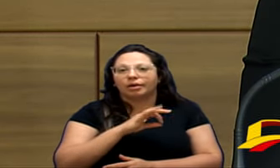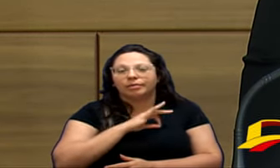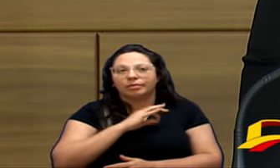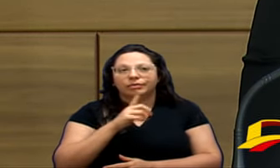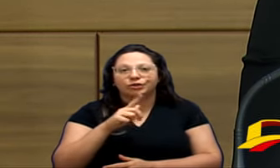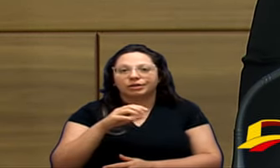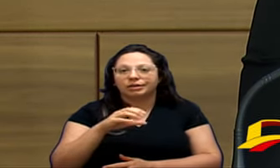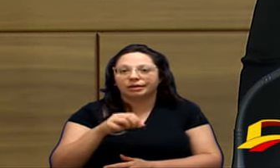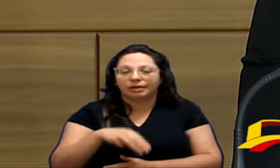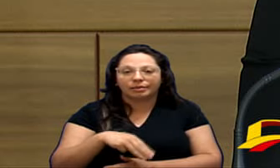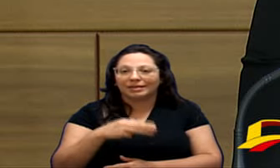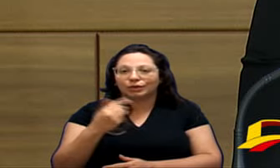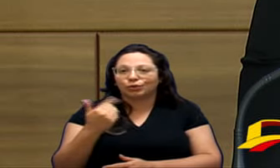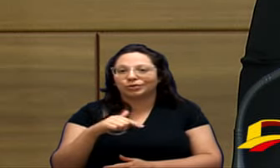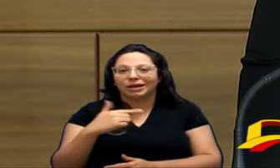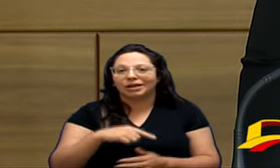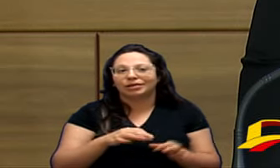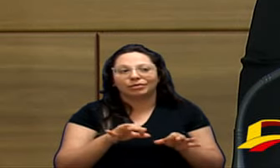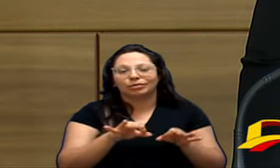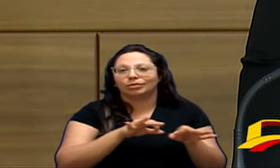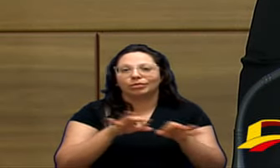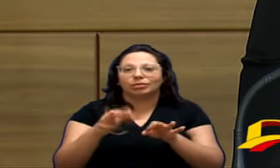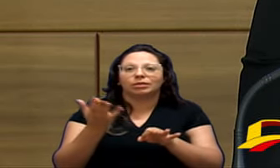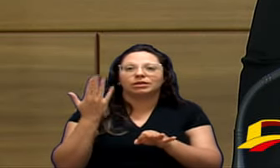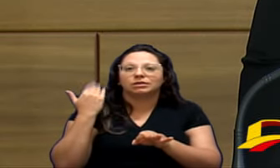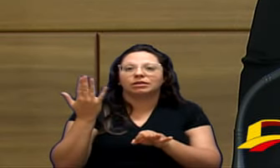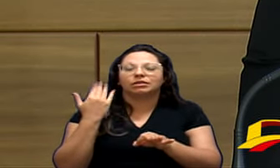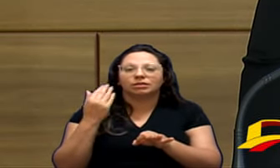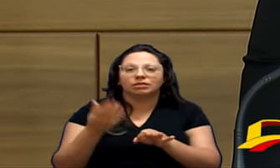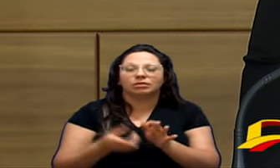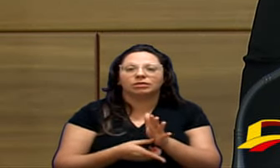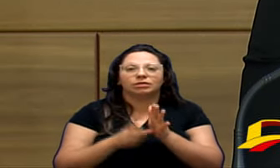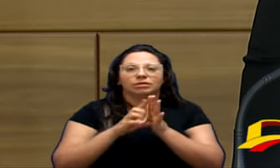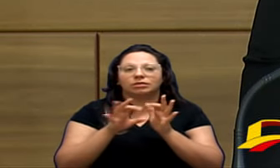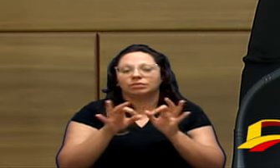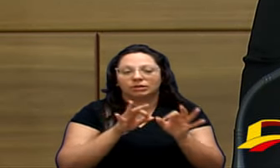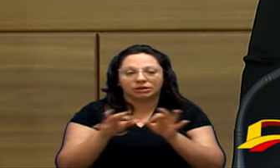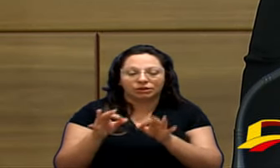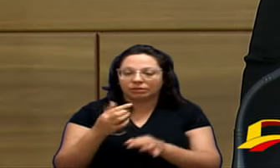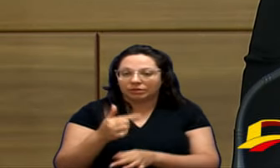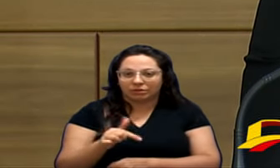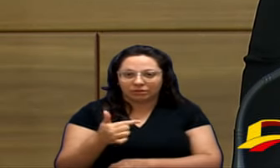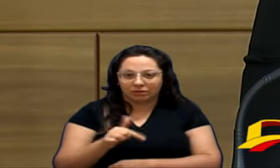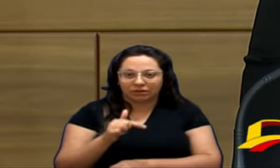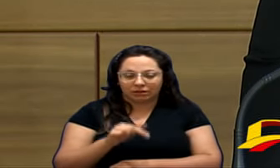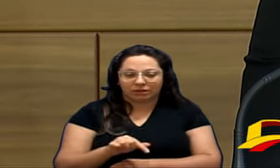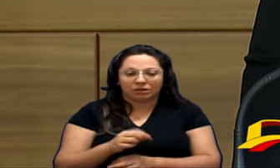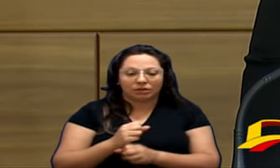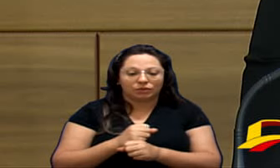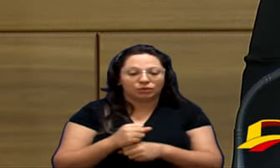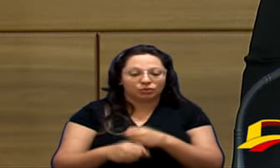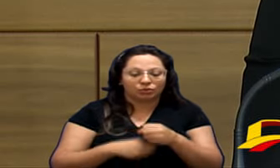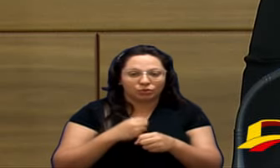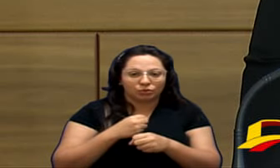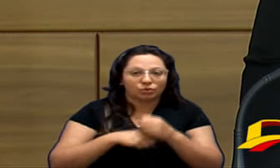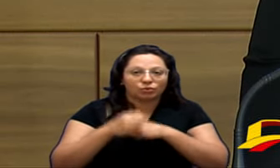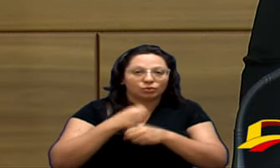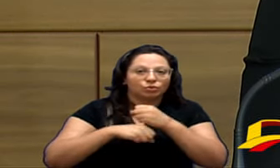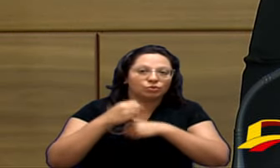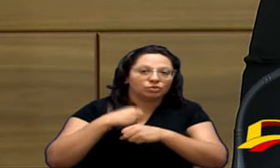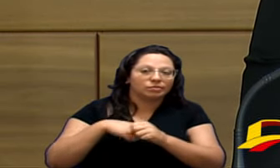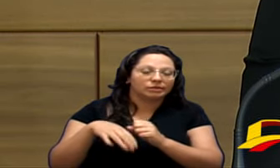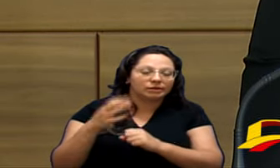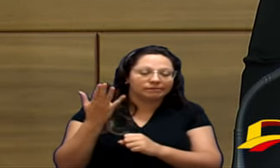né não houve planejamentos anteriores nesse sentido né esses últimos anos foi foi para colocar a casa em ordem n